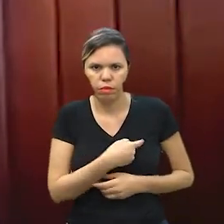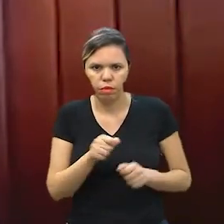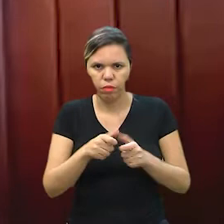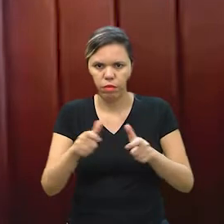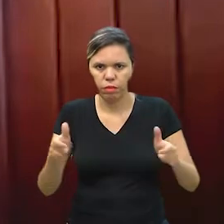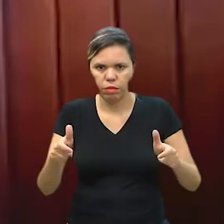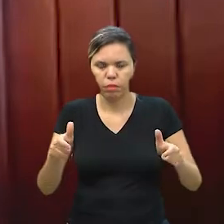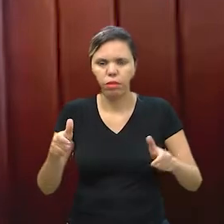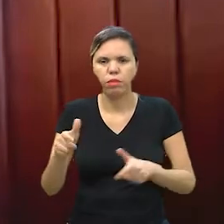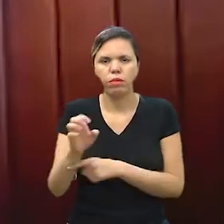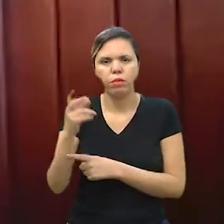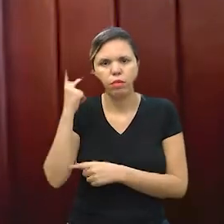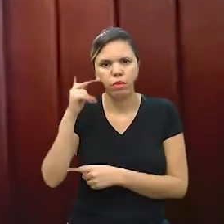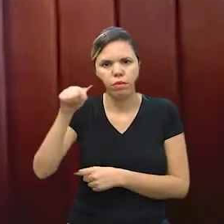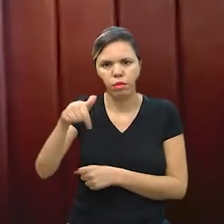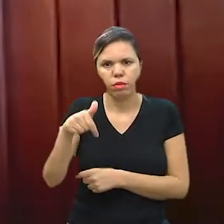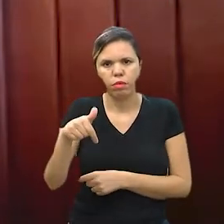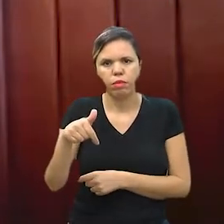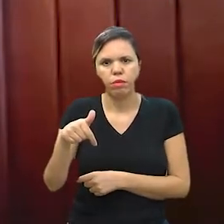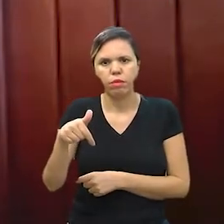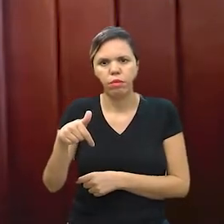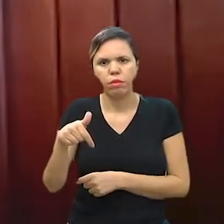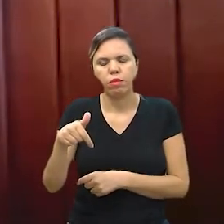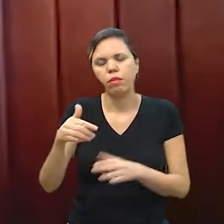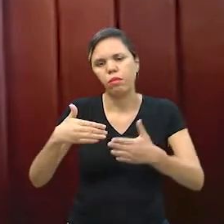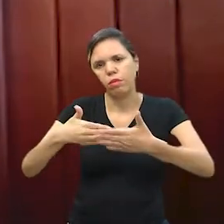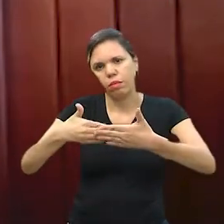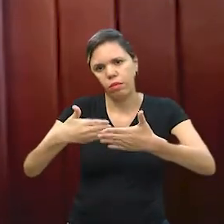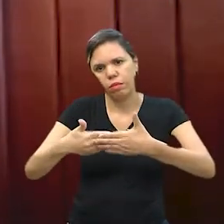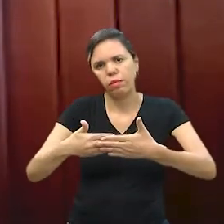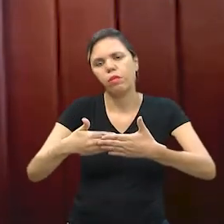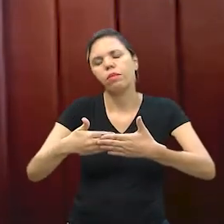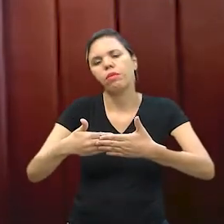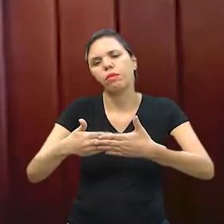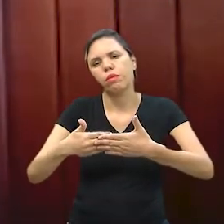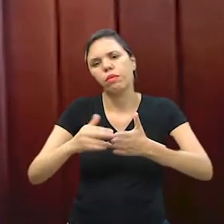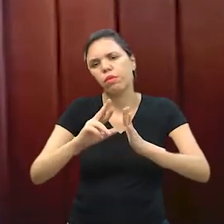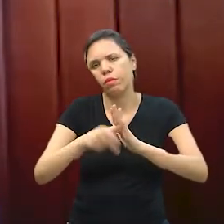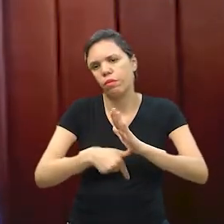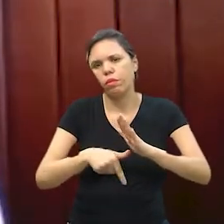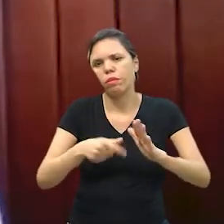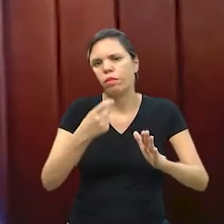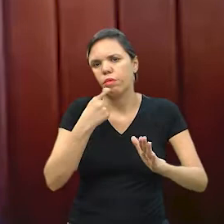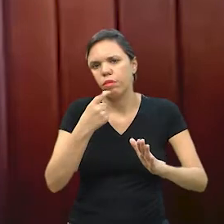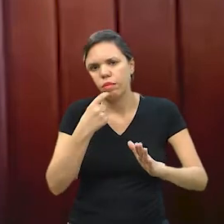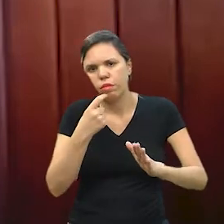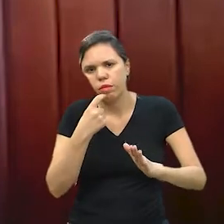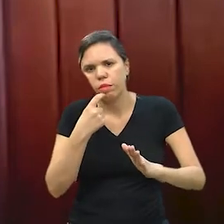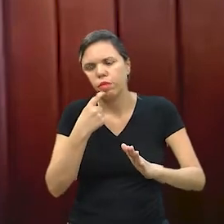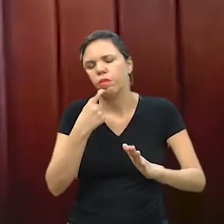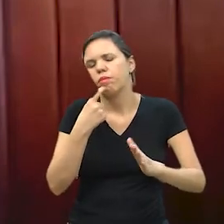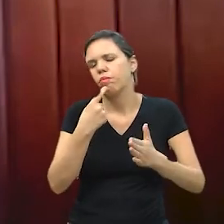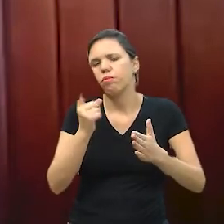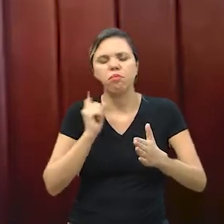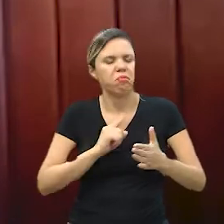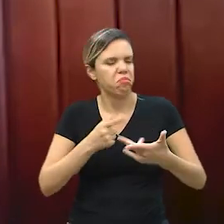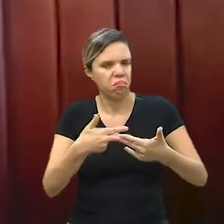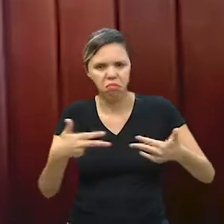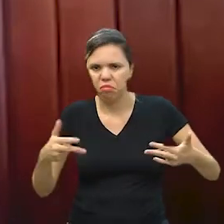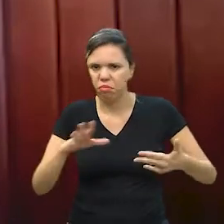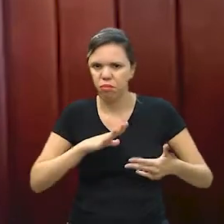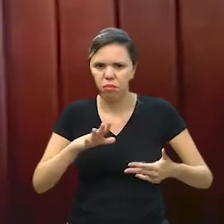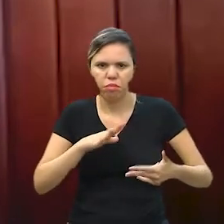expandimos para São Paulo, depois expandimos para Ribeirão Preto, chegamos a ter distribuidores em Campinas, em Poços de Caldas, em